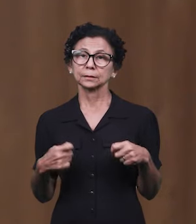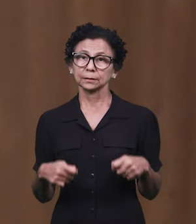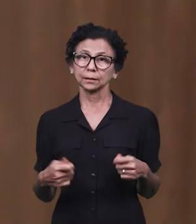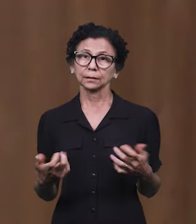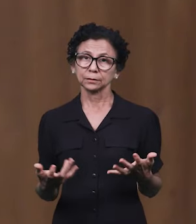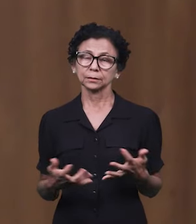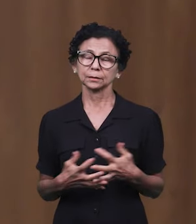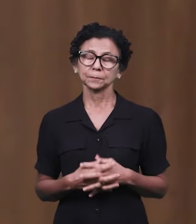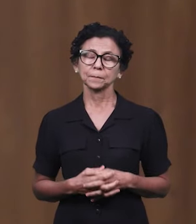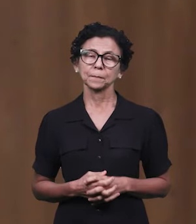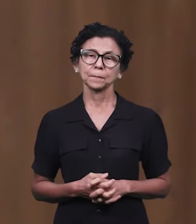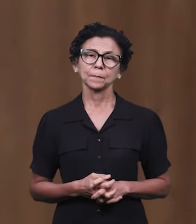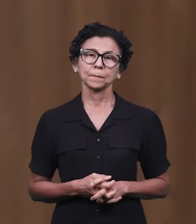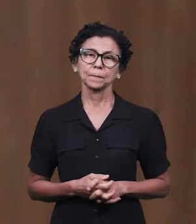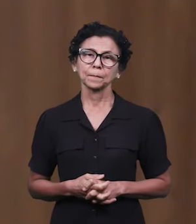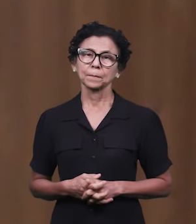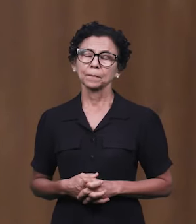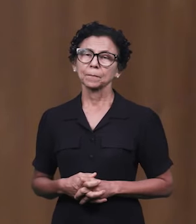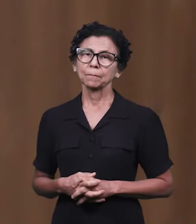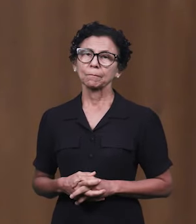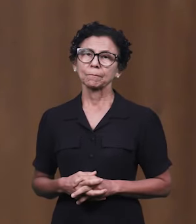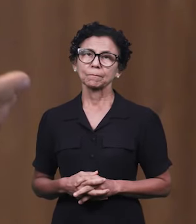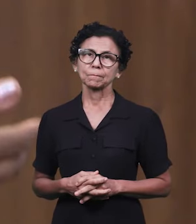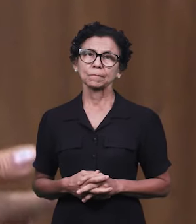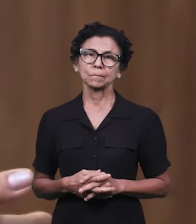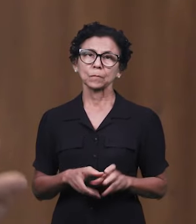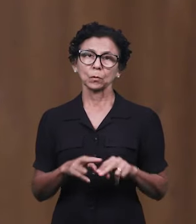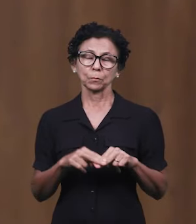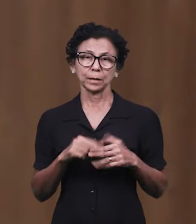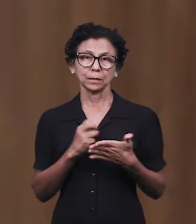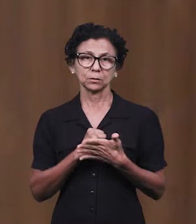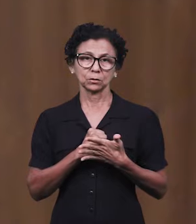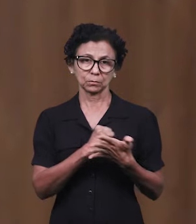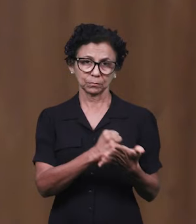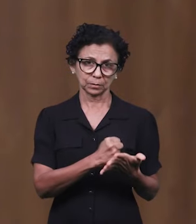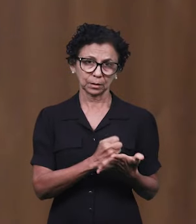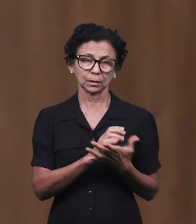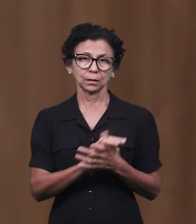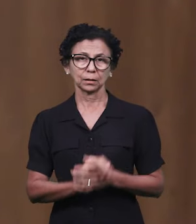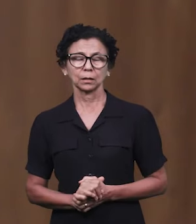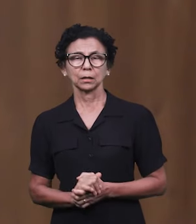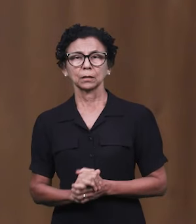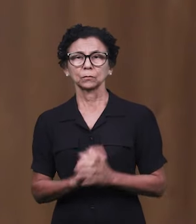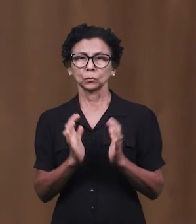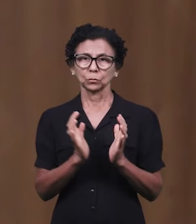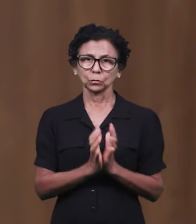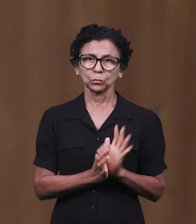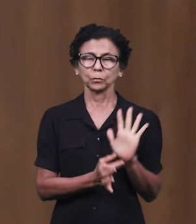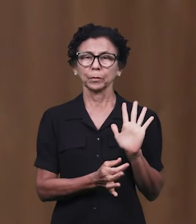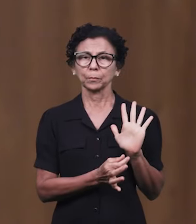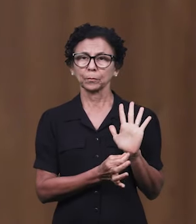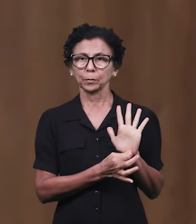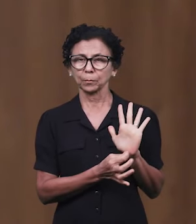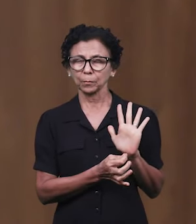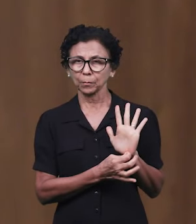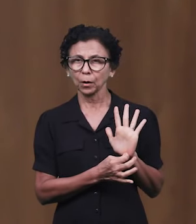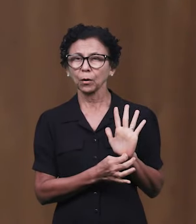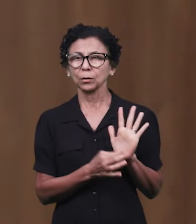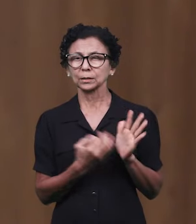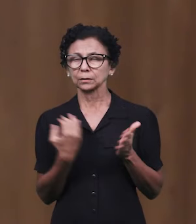de contribuir, que o nosso grupo, a nossa proposta, quando nós conversamos sobre a criação do grupo, além de ter